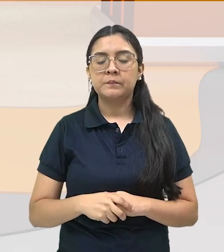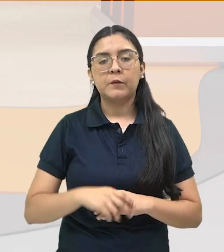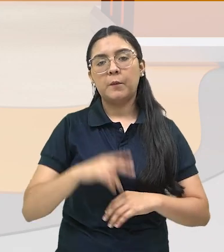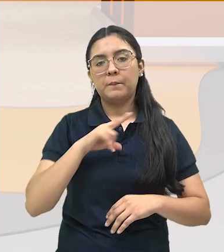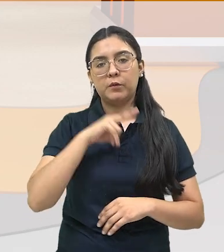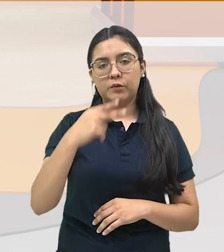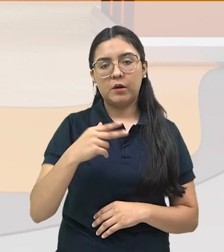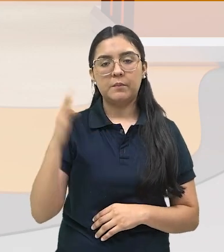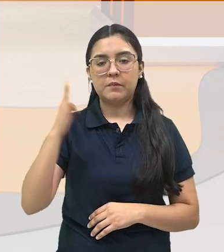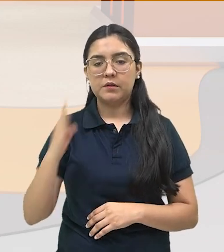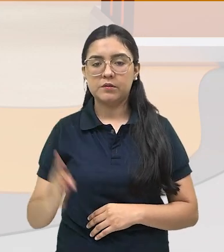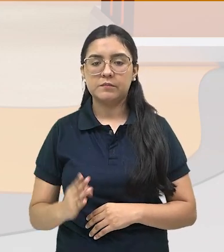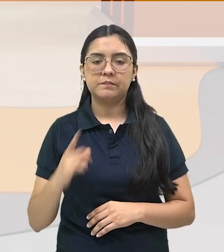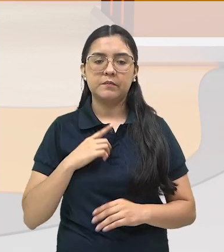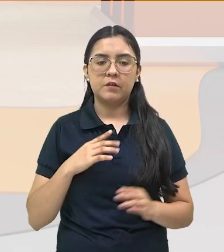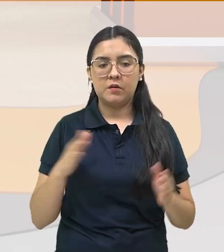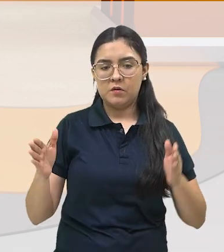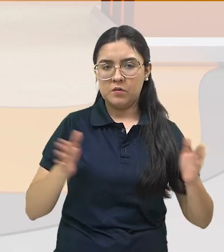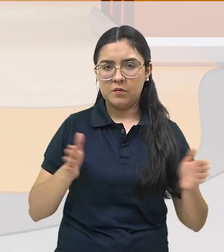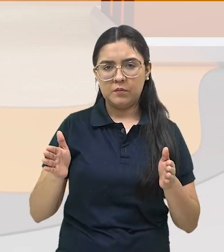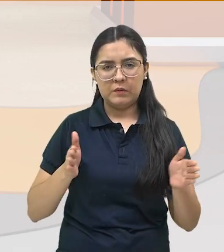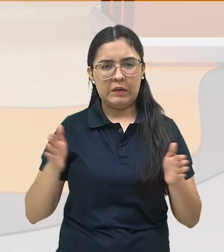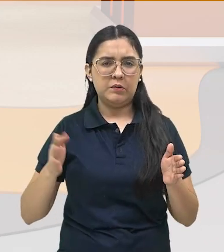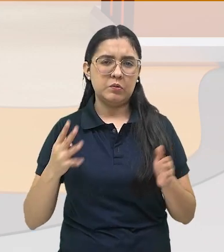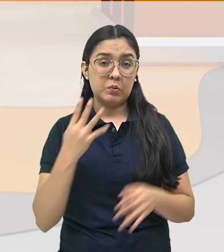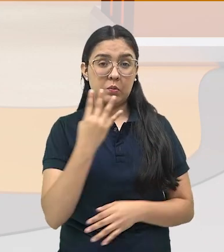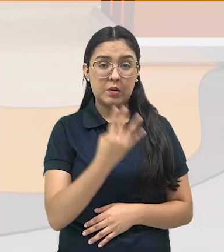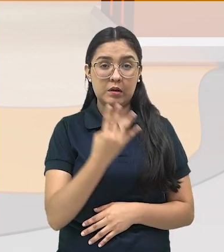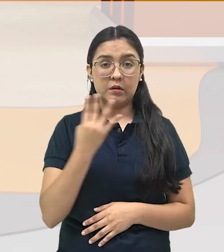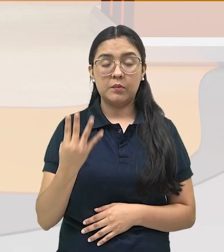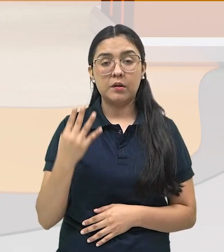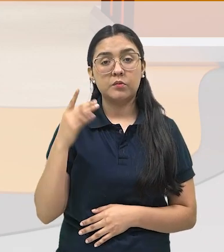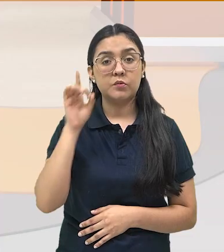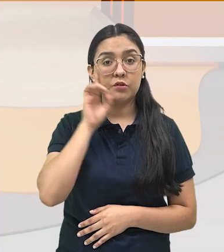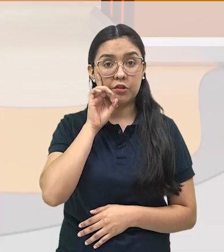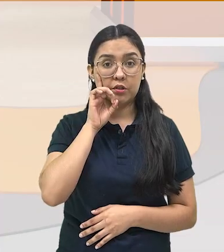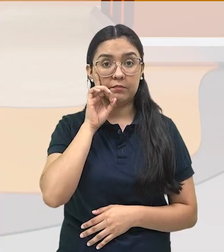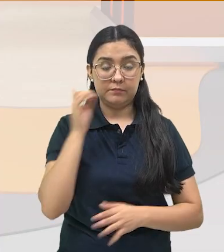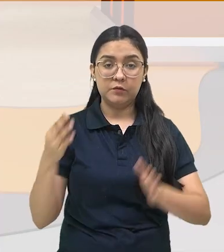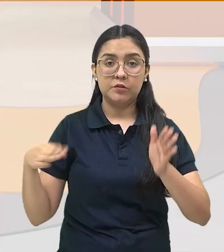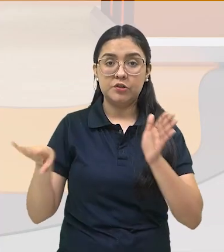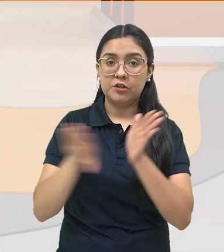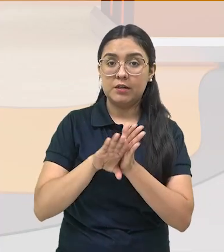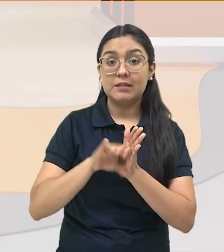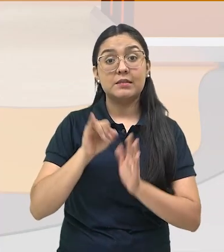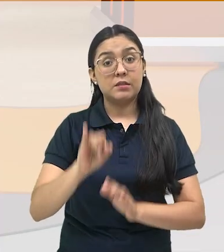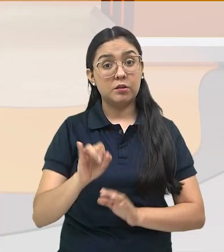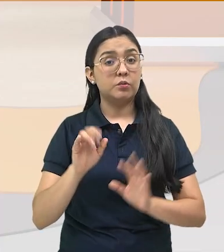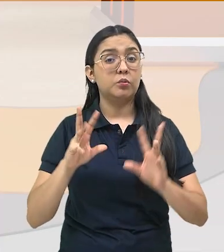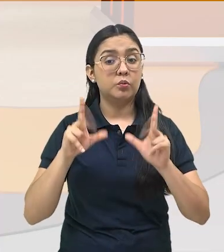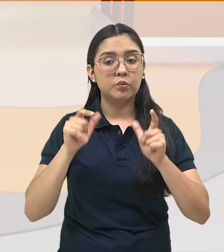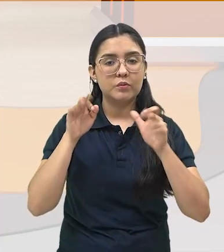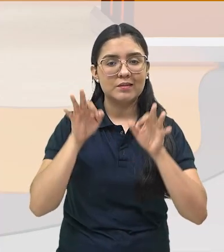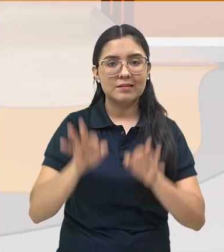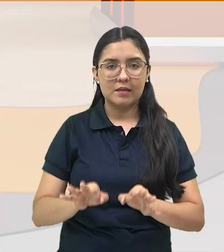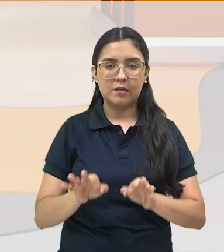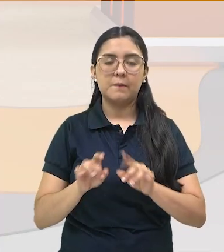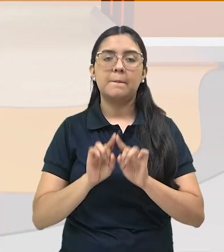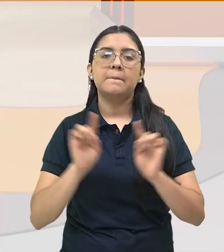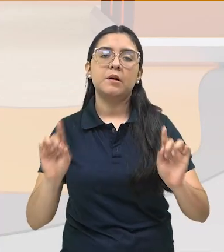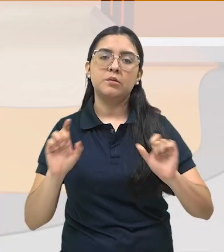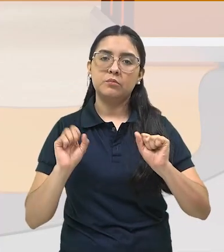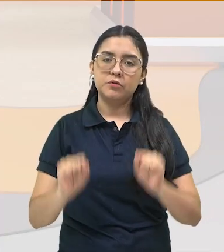marítimo-comercial, durava 44 dias. Olha, como eu falei para vocês, se tudo desse certo, né? Mas as variáveis que